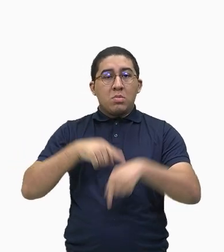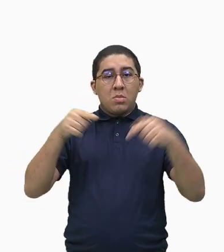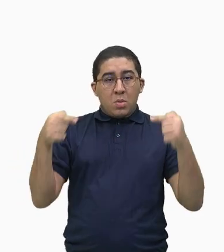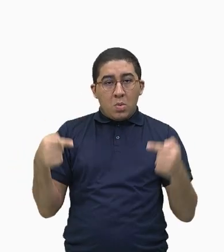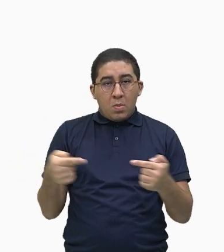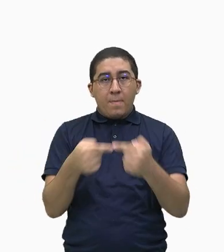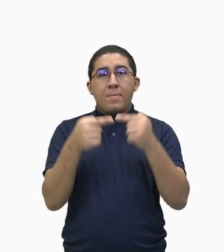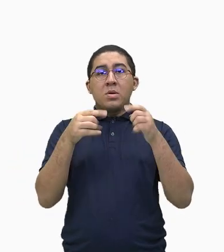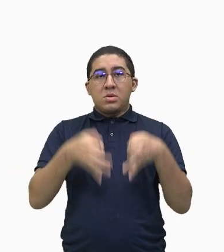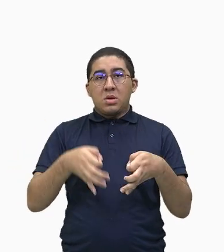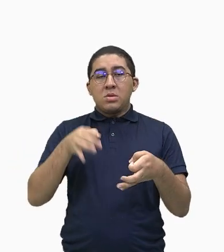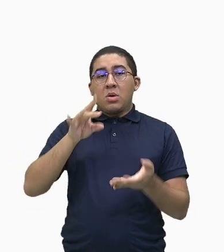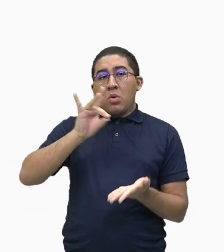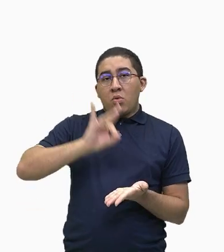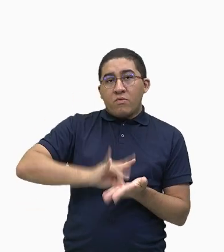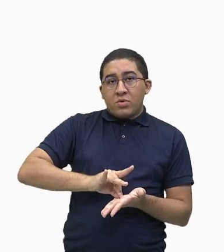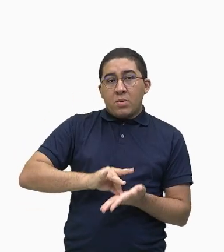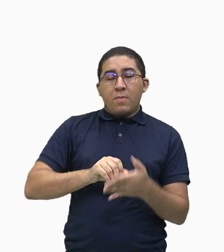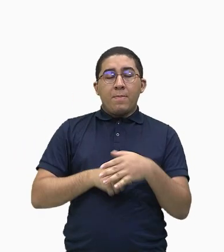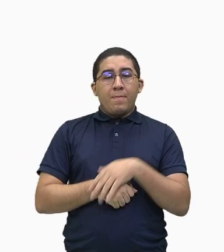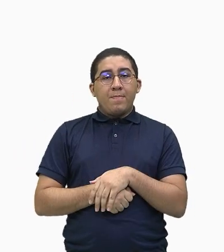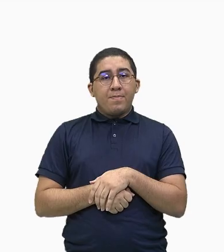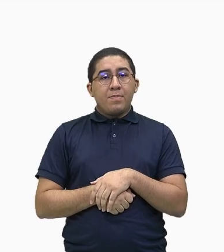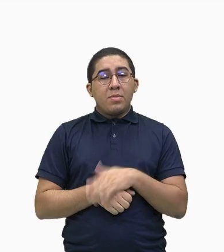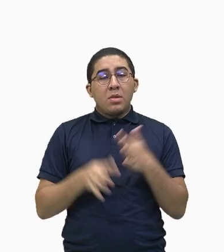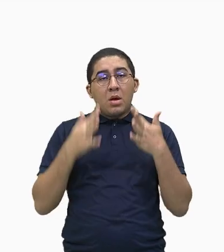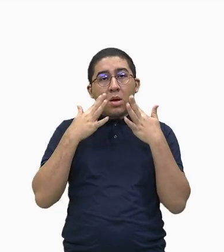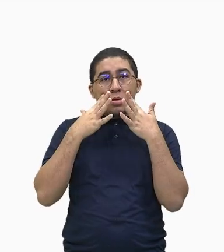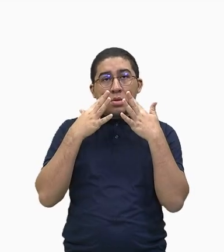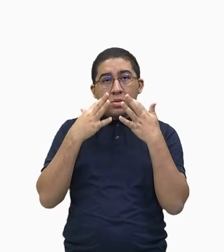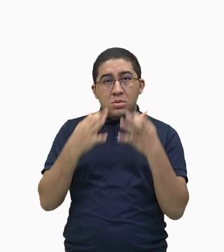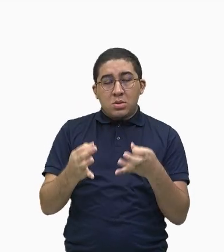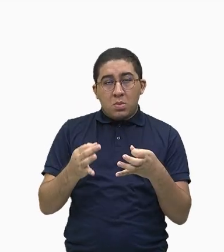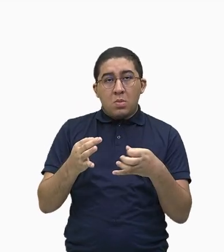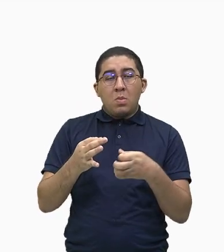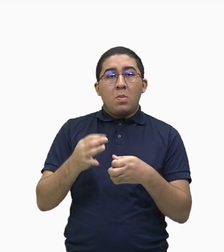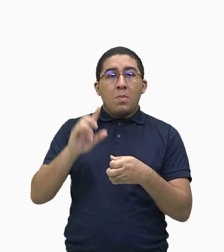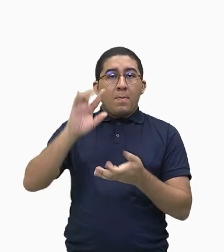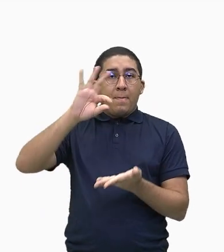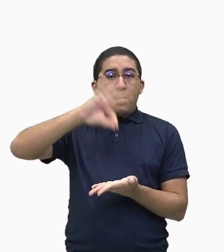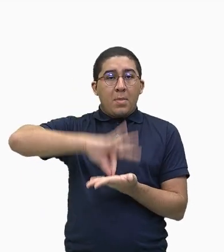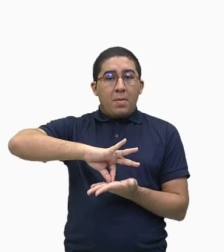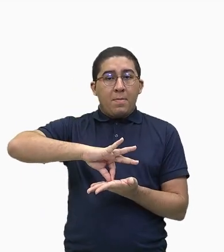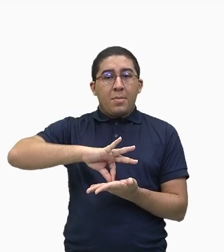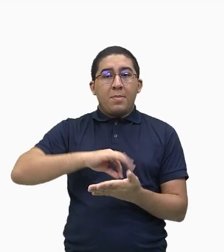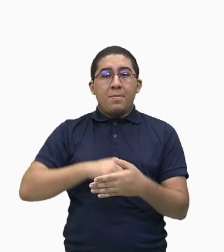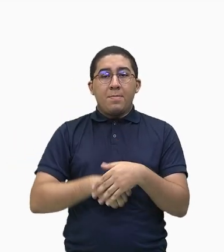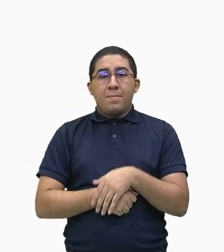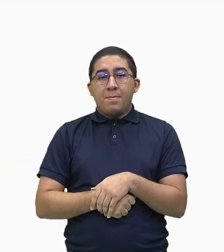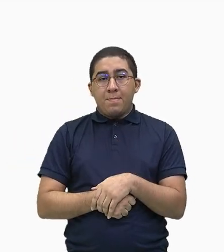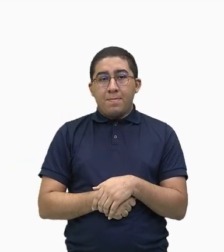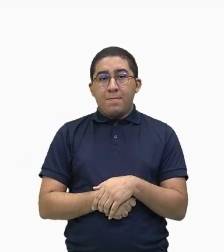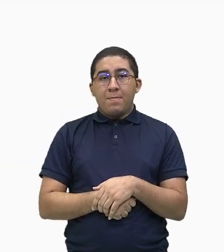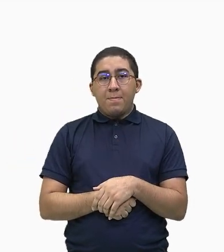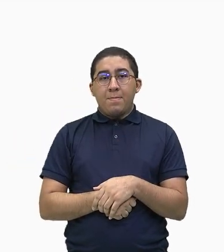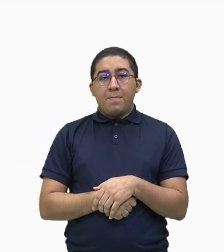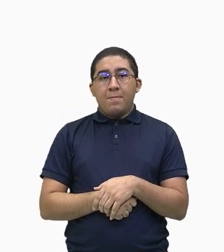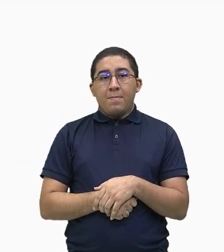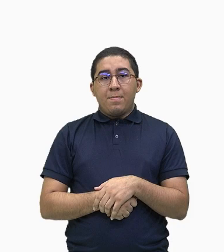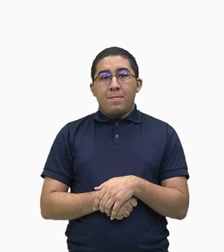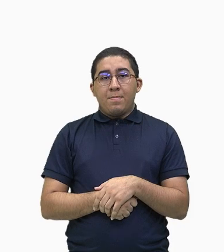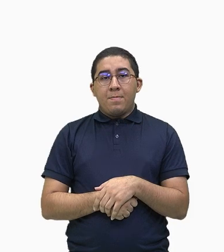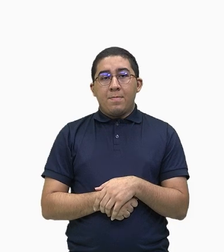Federal. Observem este mapa dos fusos horários do Brasil. Observem aí